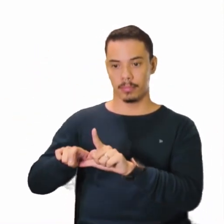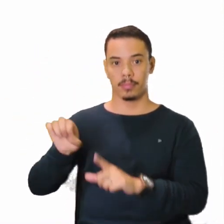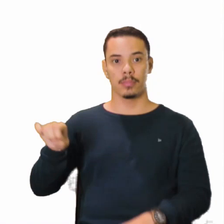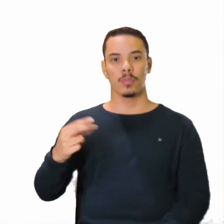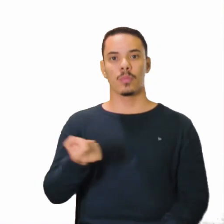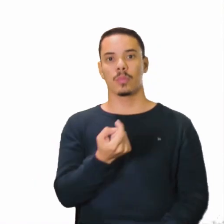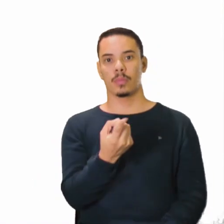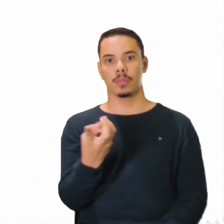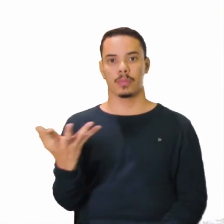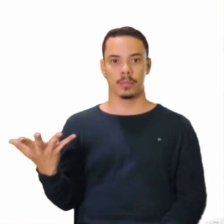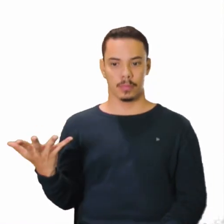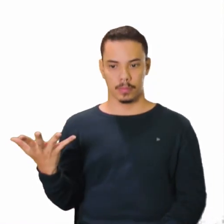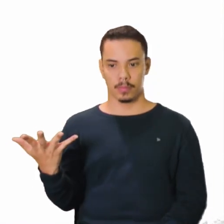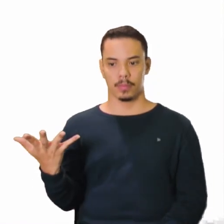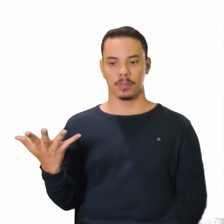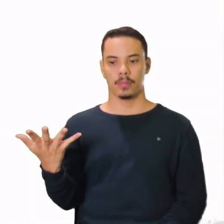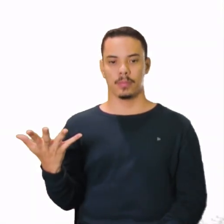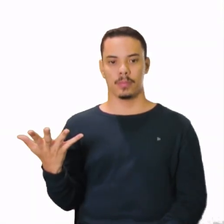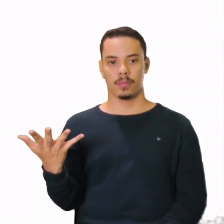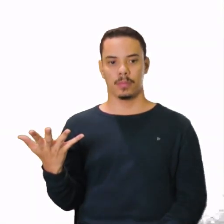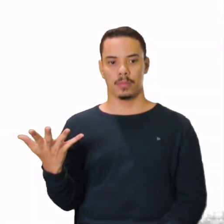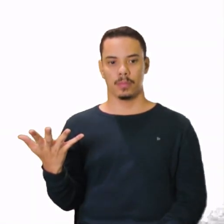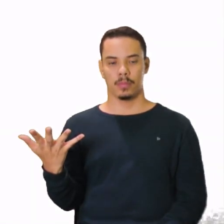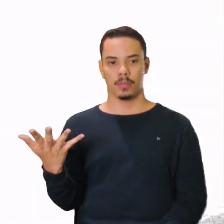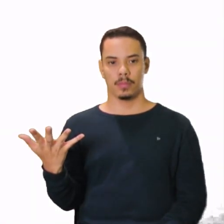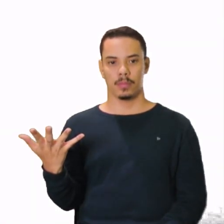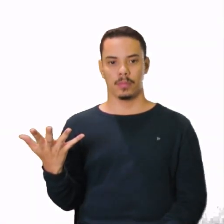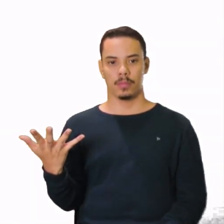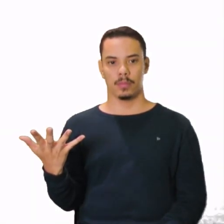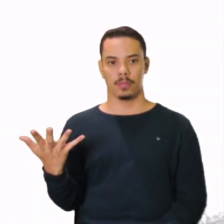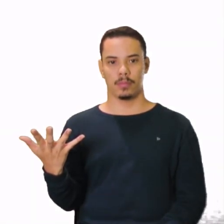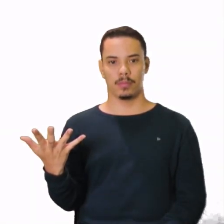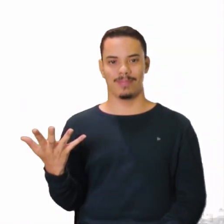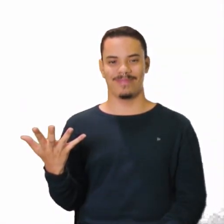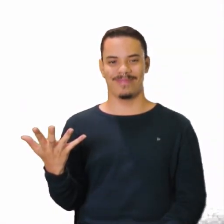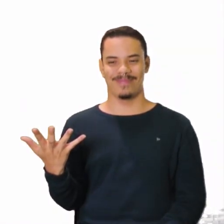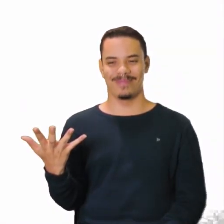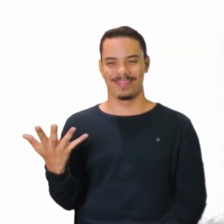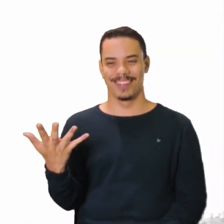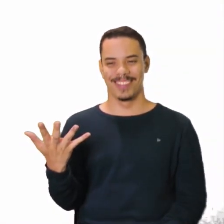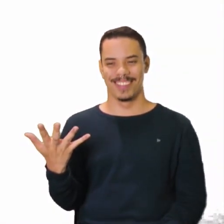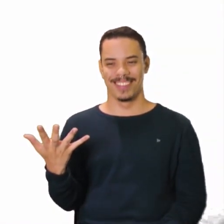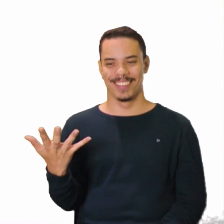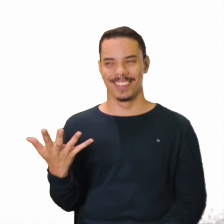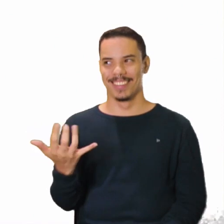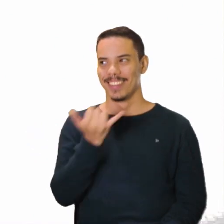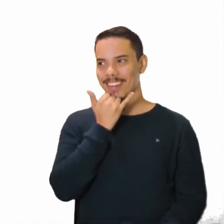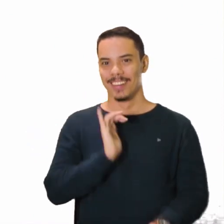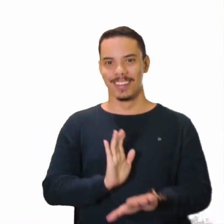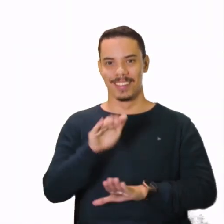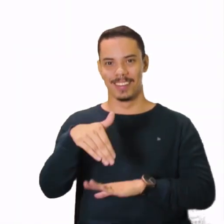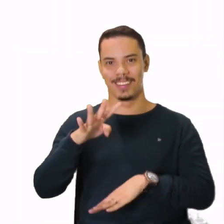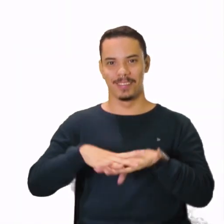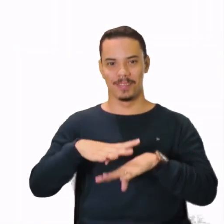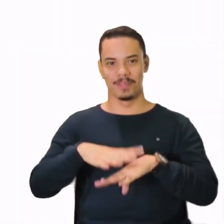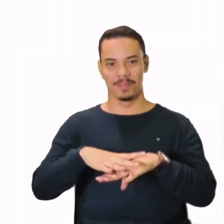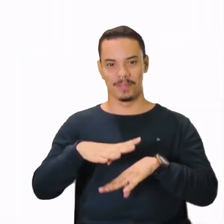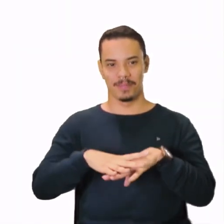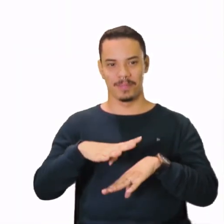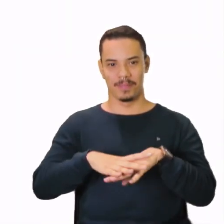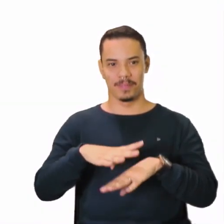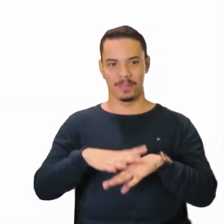os personagens, não é isso? Opa, perdão, pulei a aula de matemática, né, gente? Professora Luci,